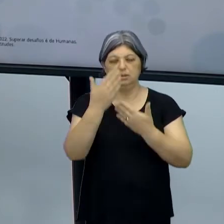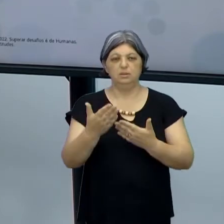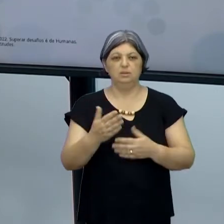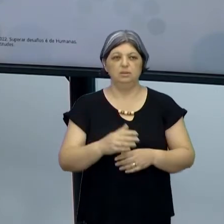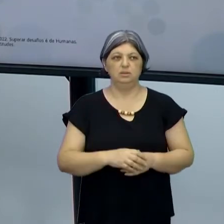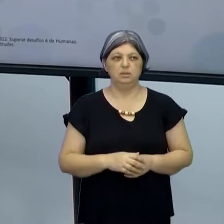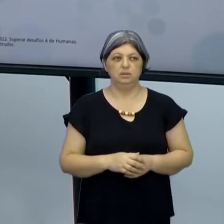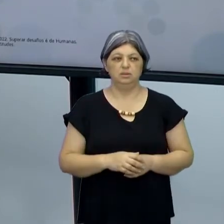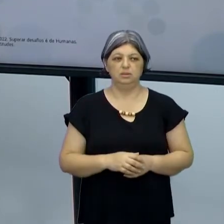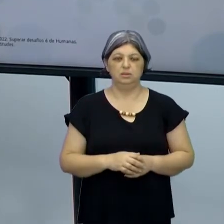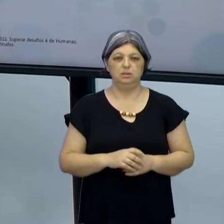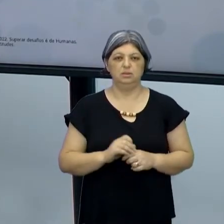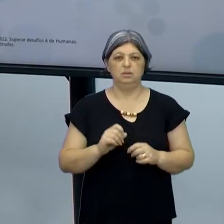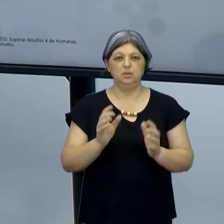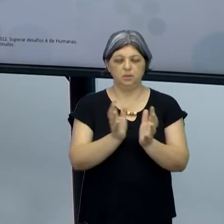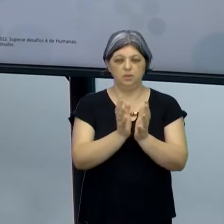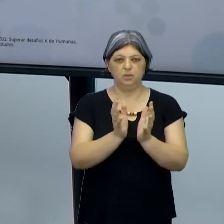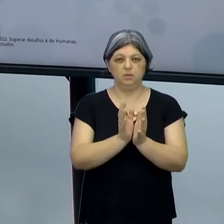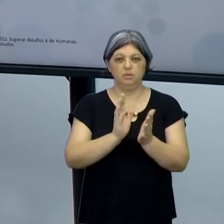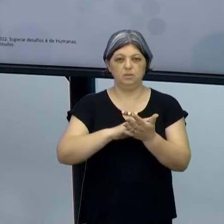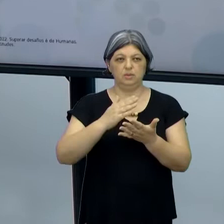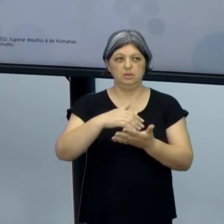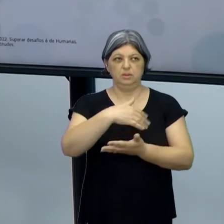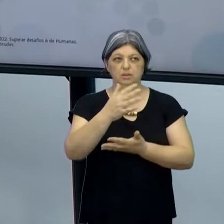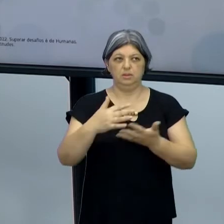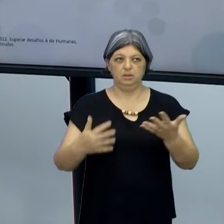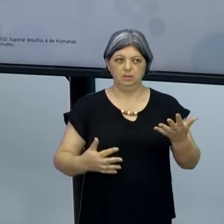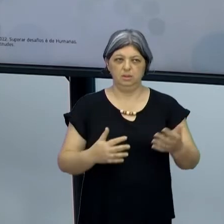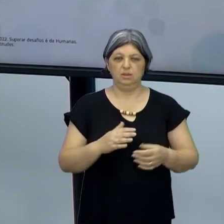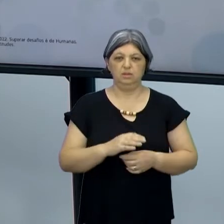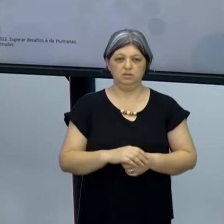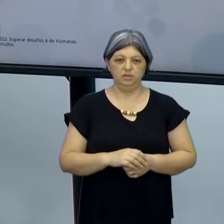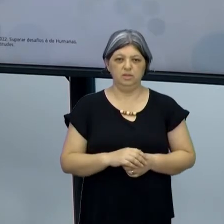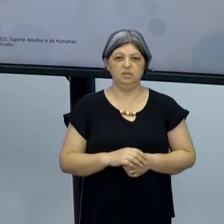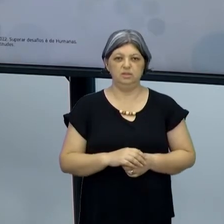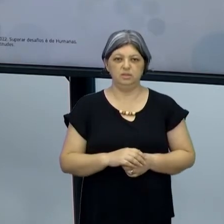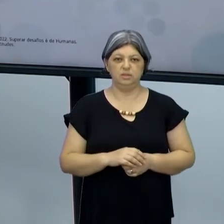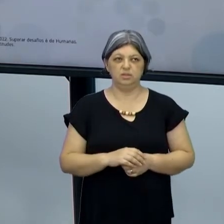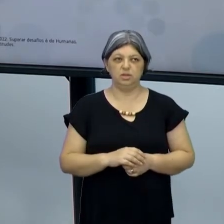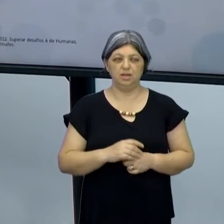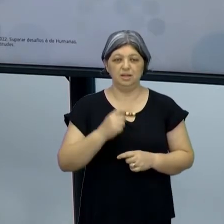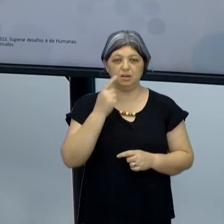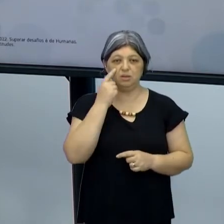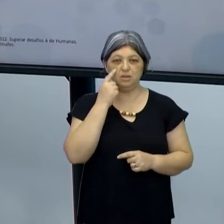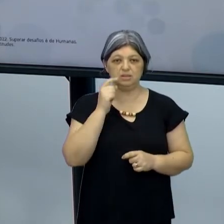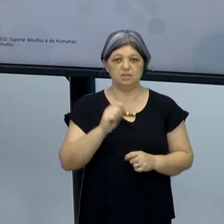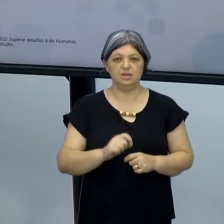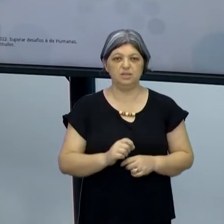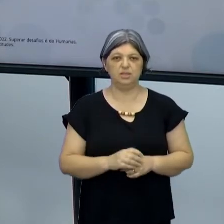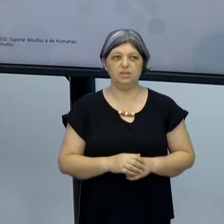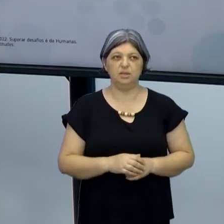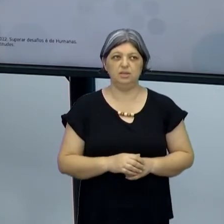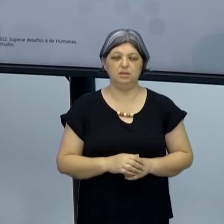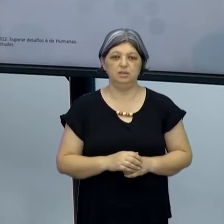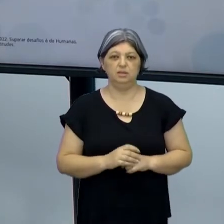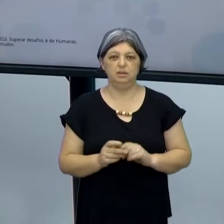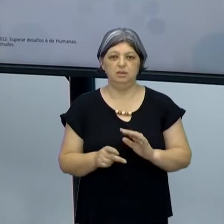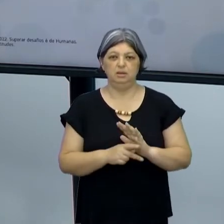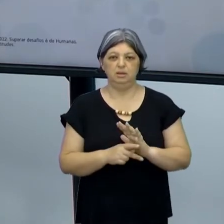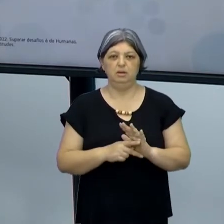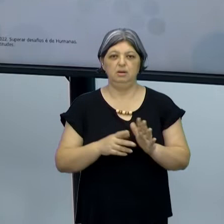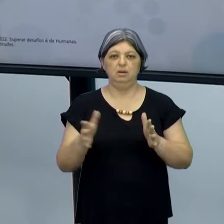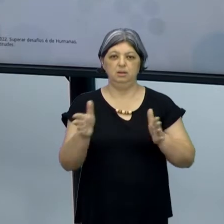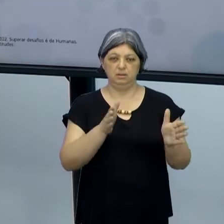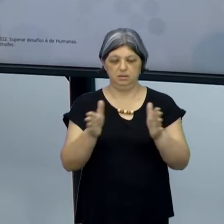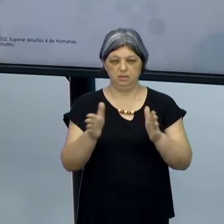falar do pessoal de Libras aí que sempre muito nos auxilia, né? Deixando nossa aula aí muito mais